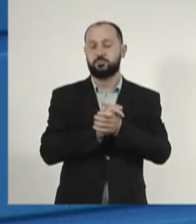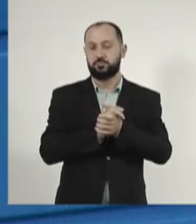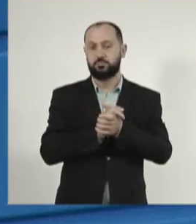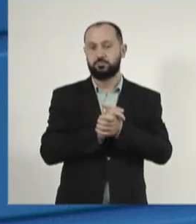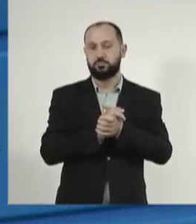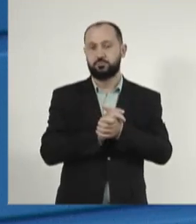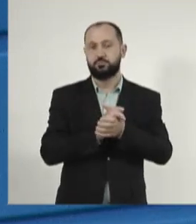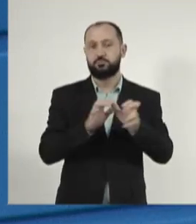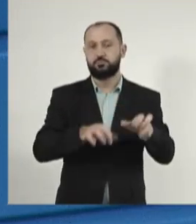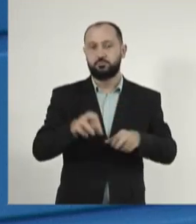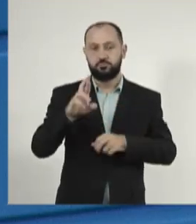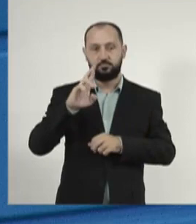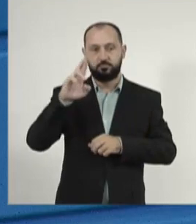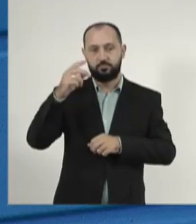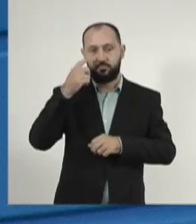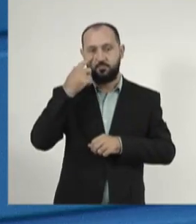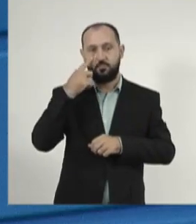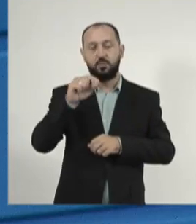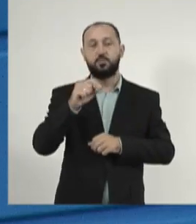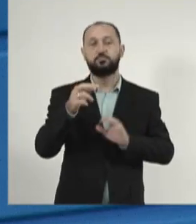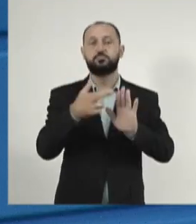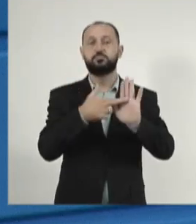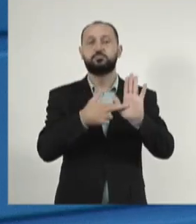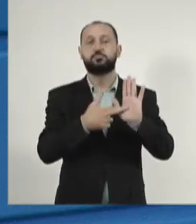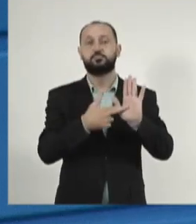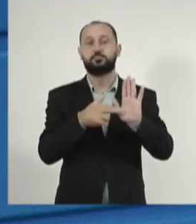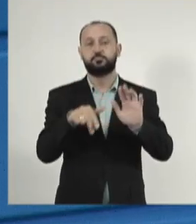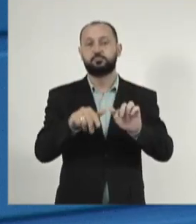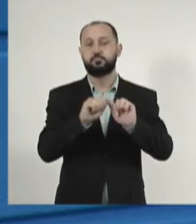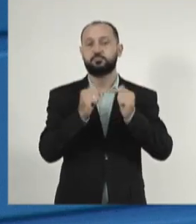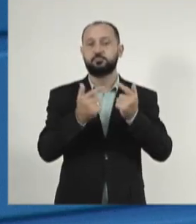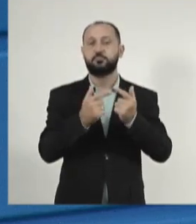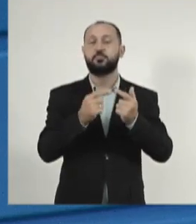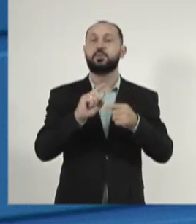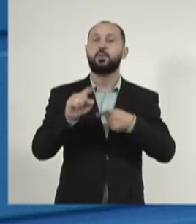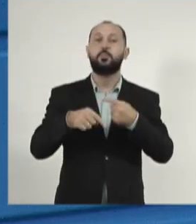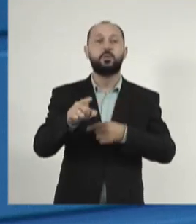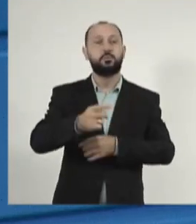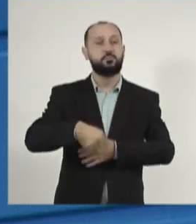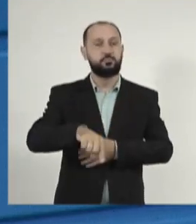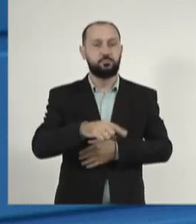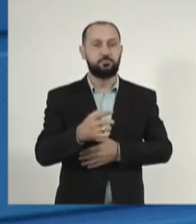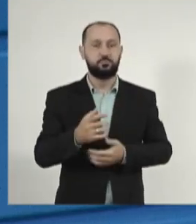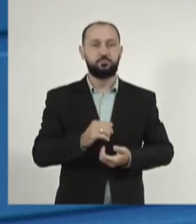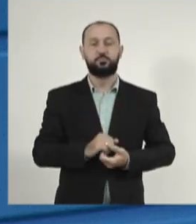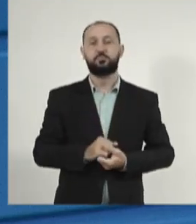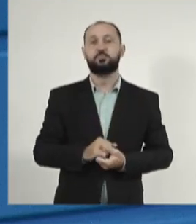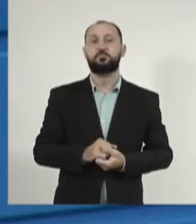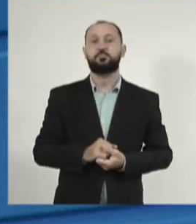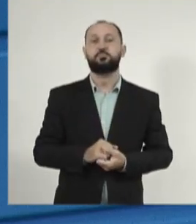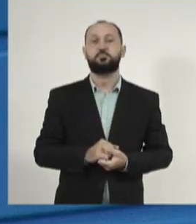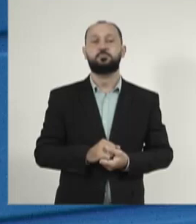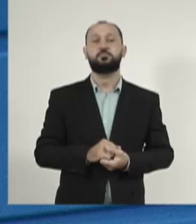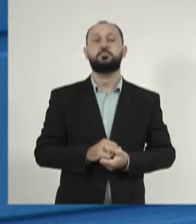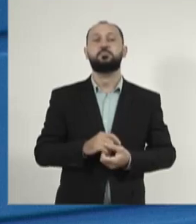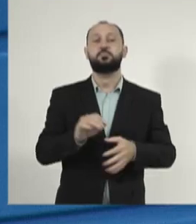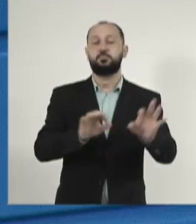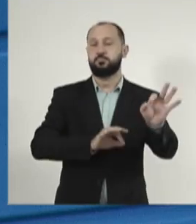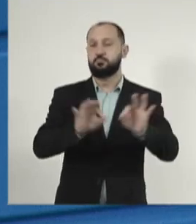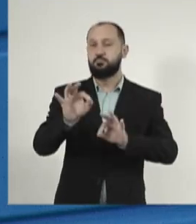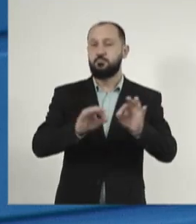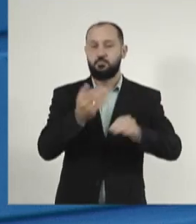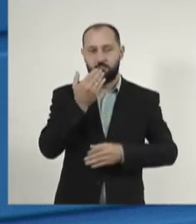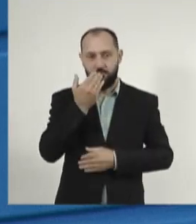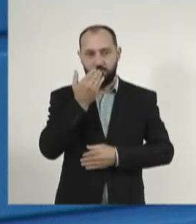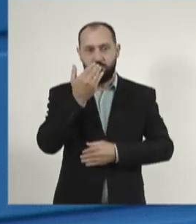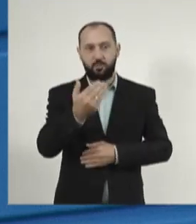à mesa, observadas as disposições regimentais desta casa, após ouvido do douto plenário, que seja encaminhado expediente